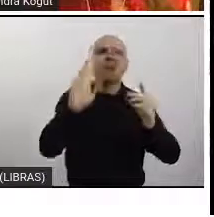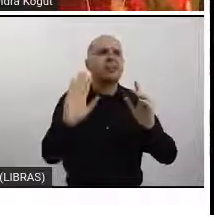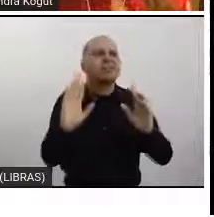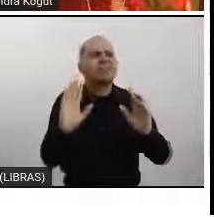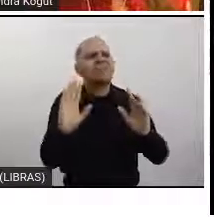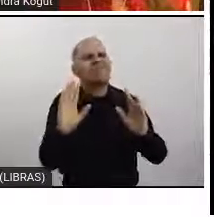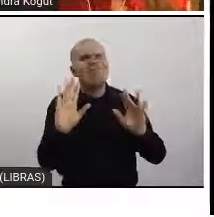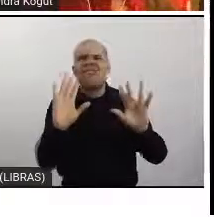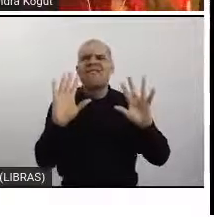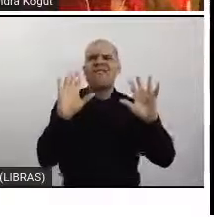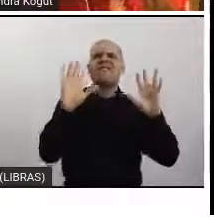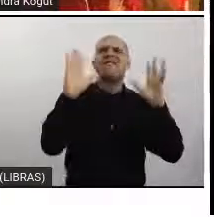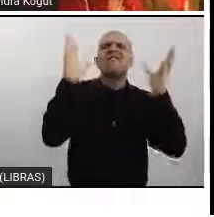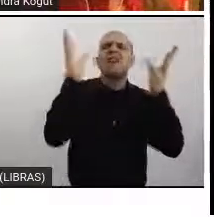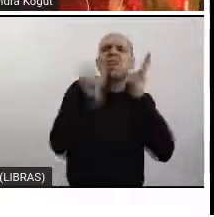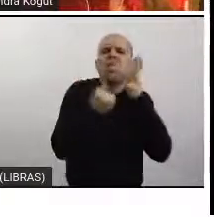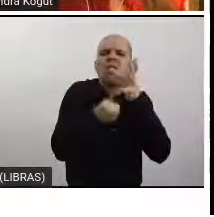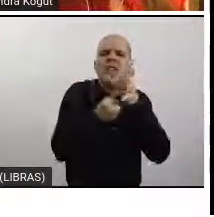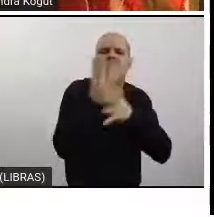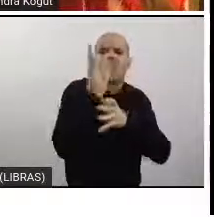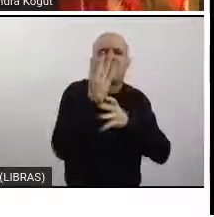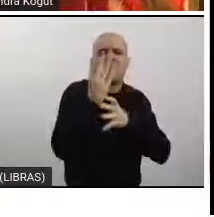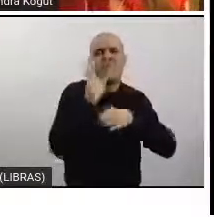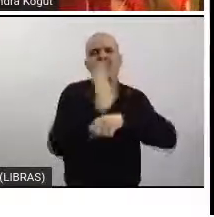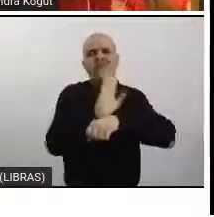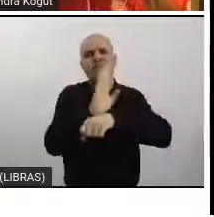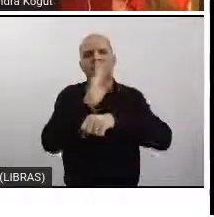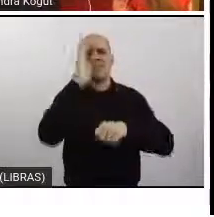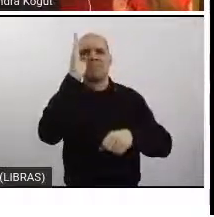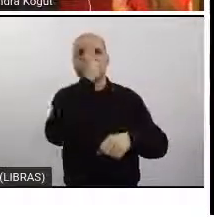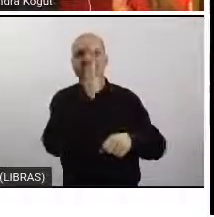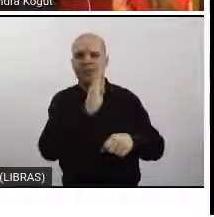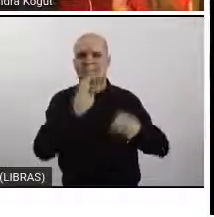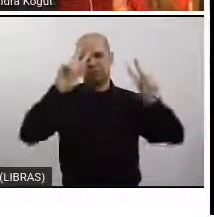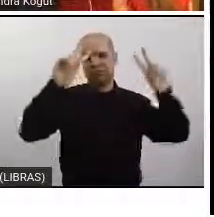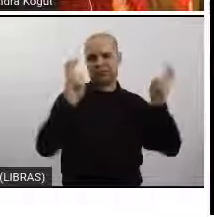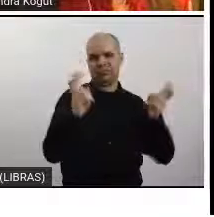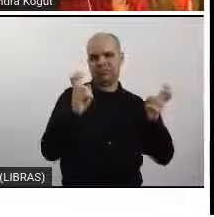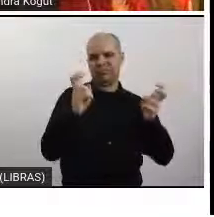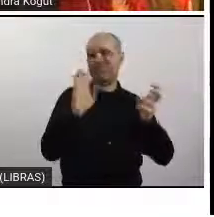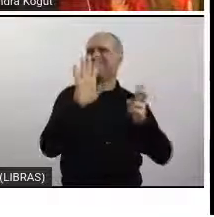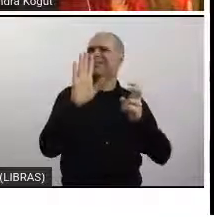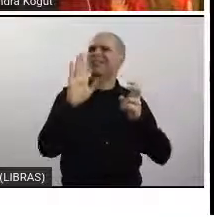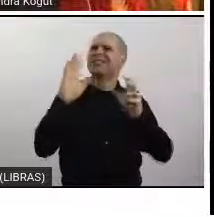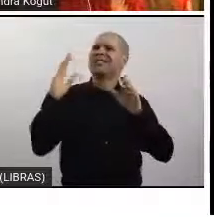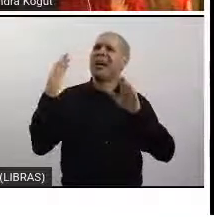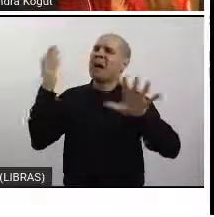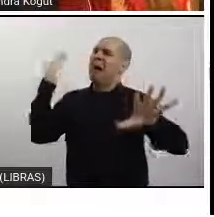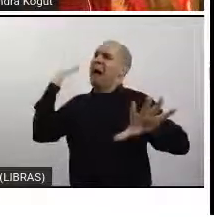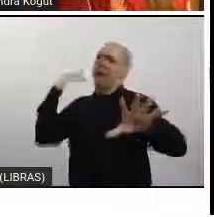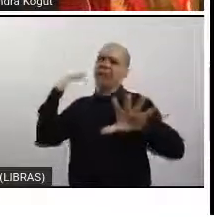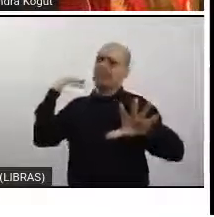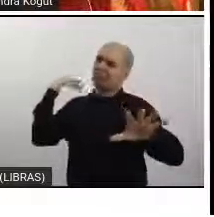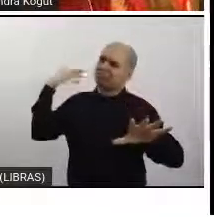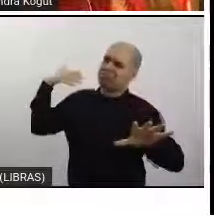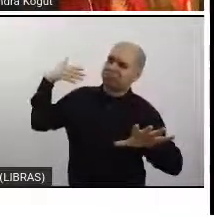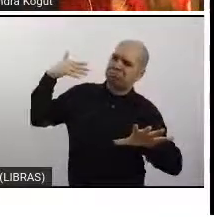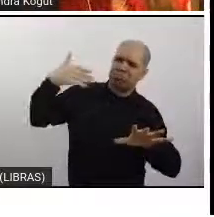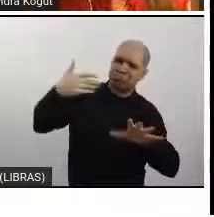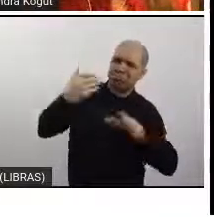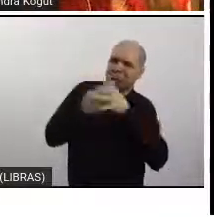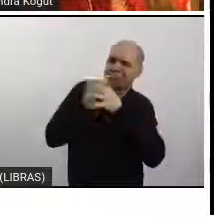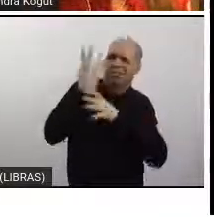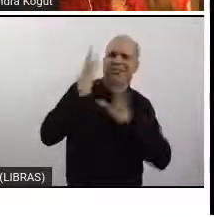Brasil foi um pouco mais tarde, eu não, agora a memória... Mas, enfim, o que tinha de